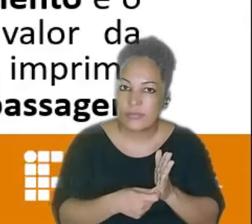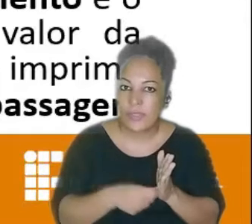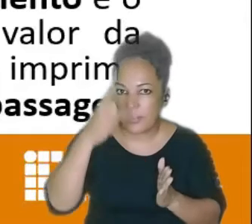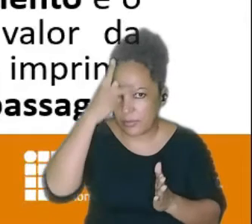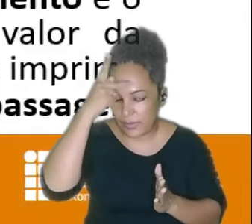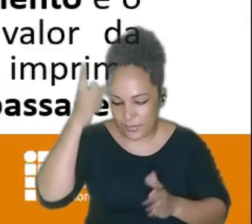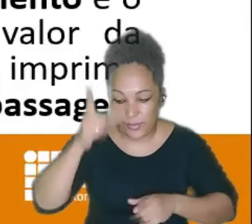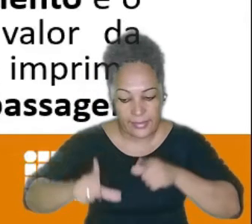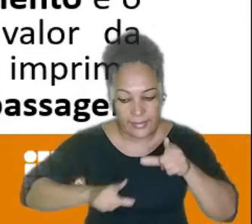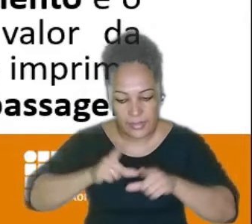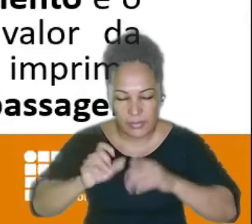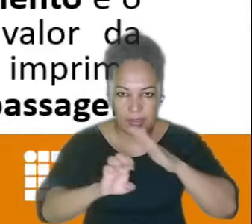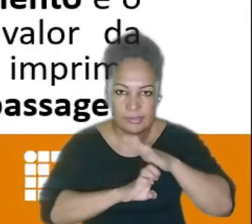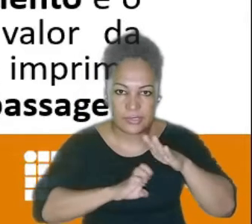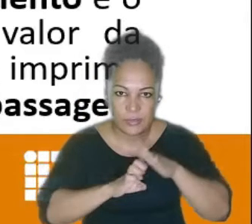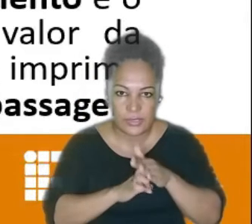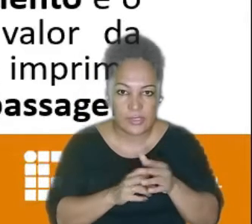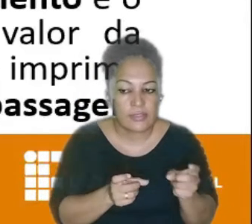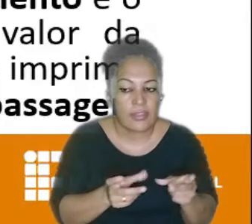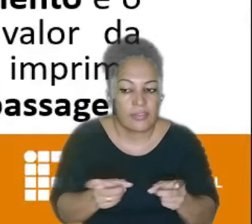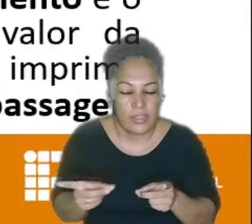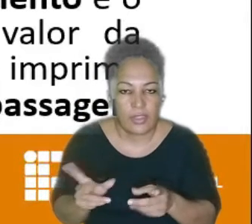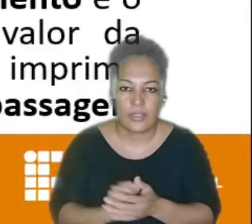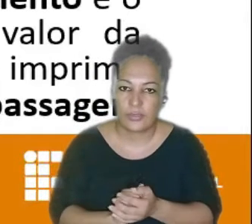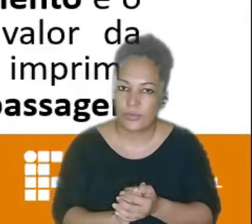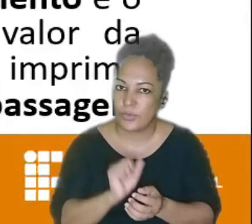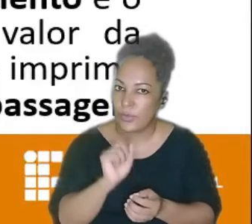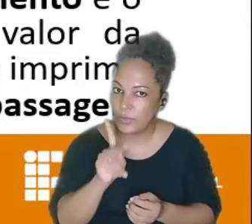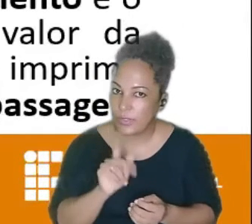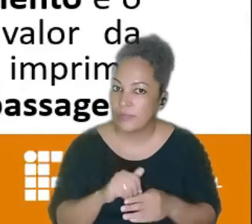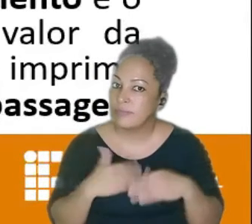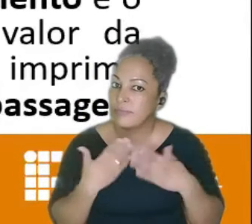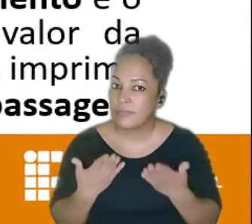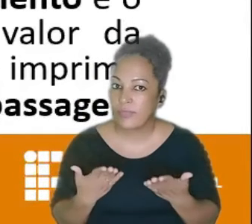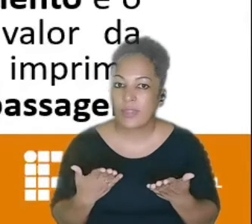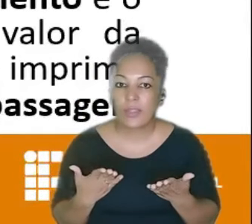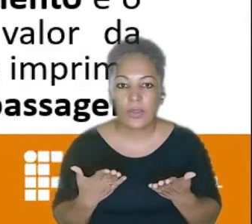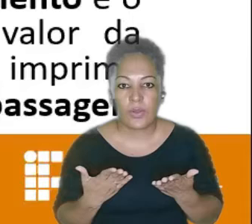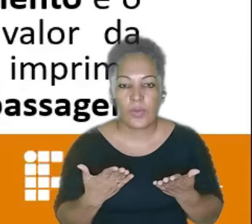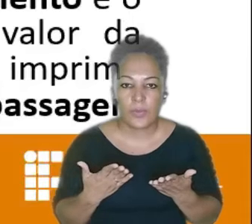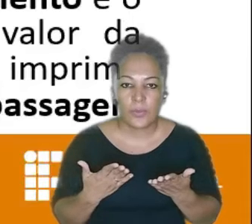nada mais é do que um funcionário da empresa. Está claro isso? Então,